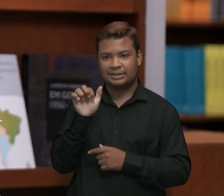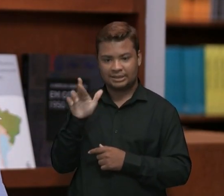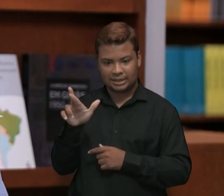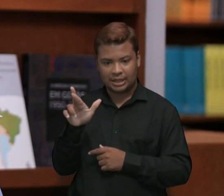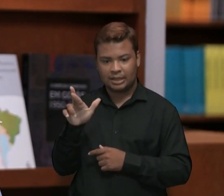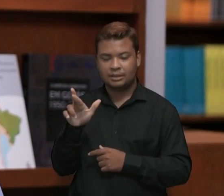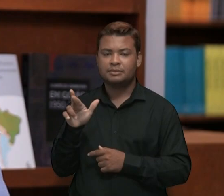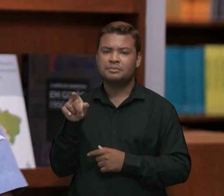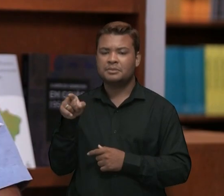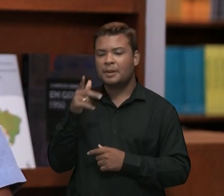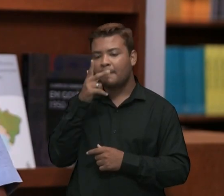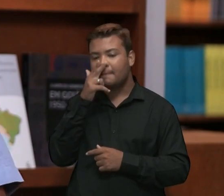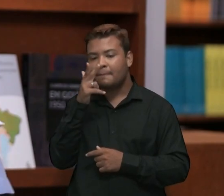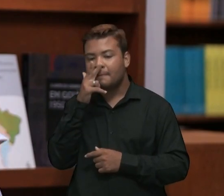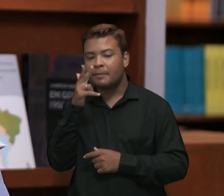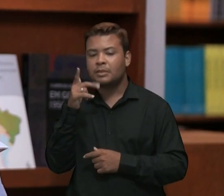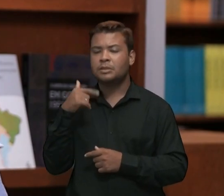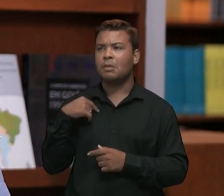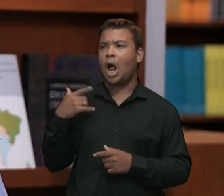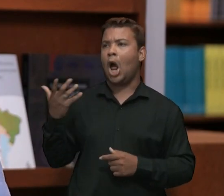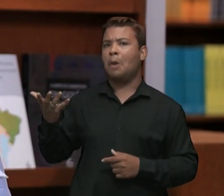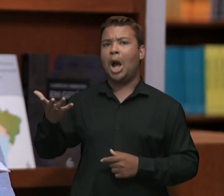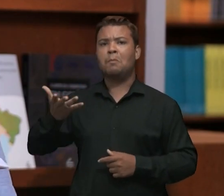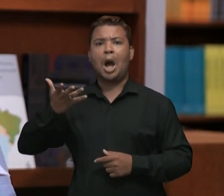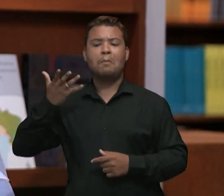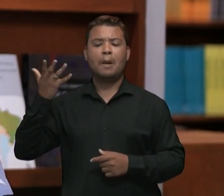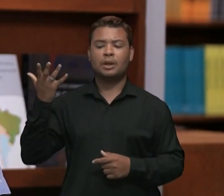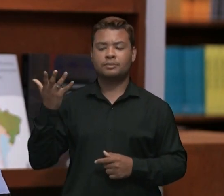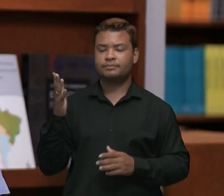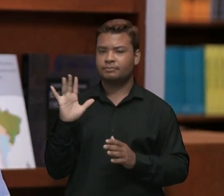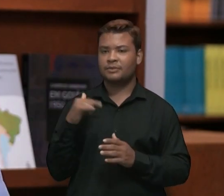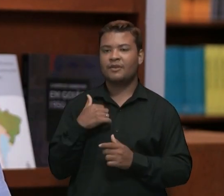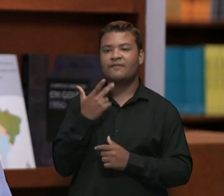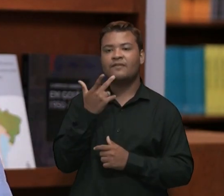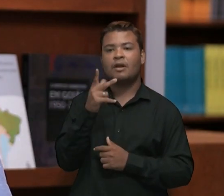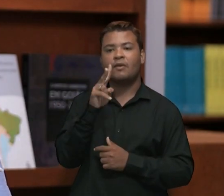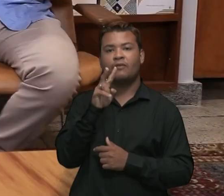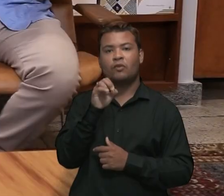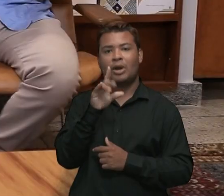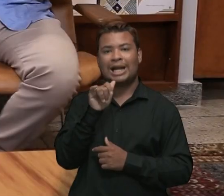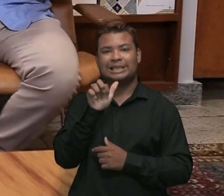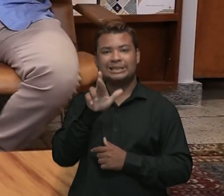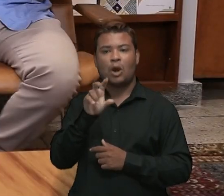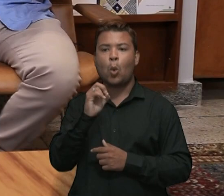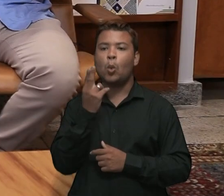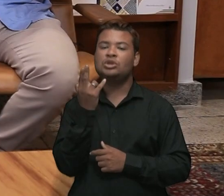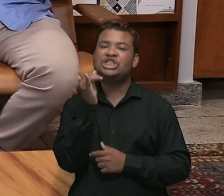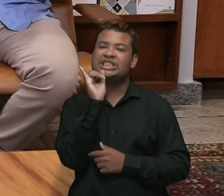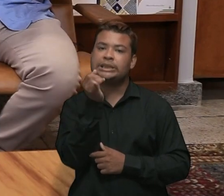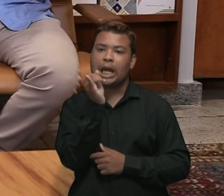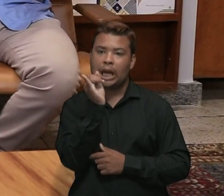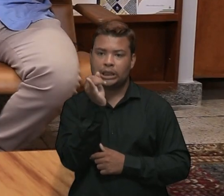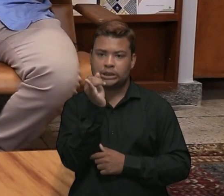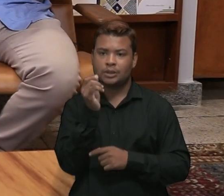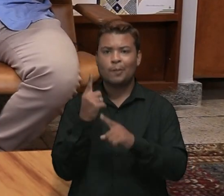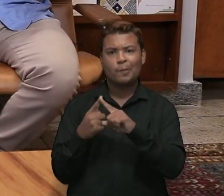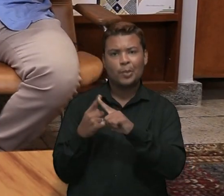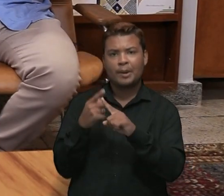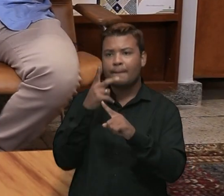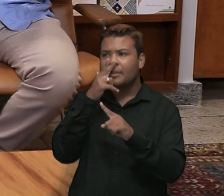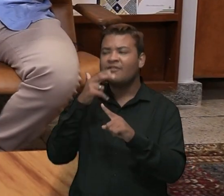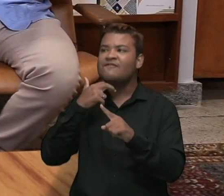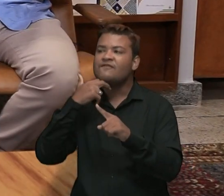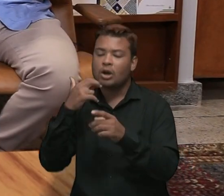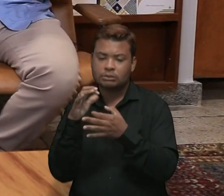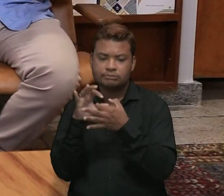que a gente associa às vezes a uma execução mais eloquente, eu utilizo vocalizar, ou dizer. Que é justamente assim, a relação mais direta com a nossa voz. A